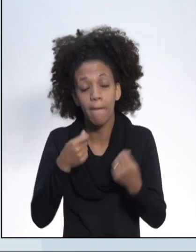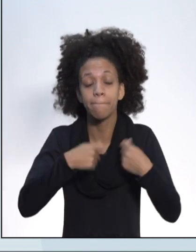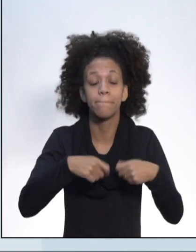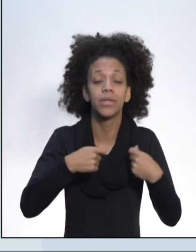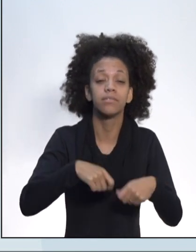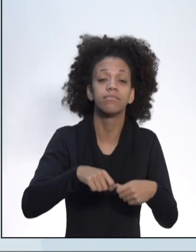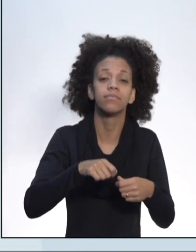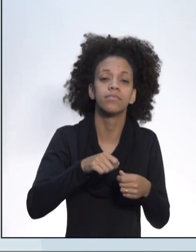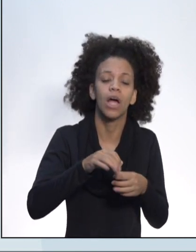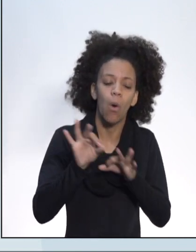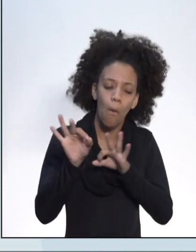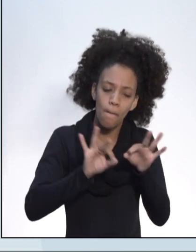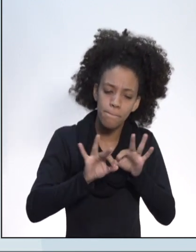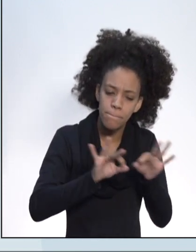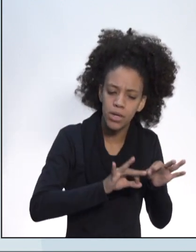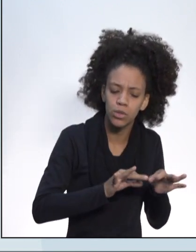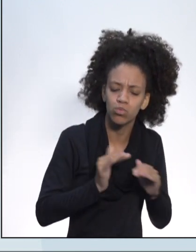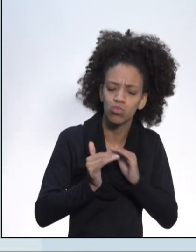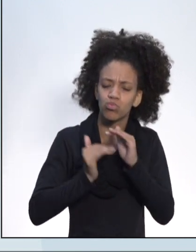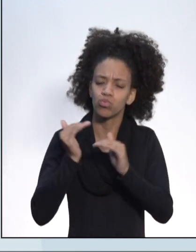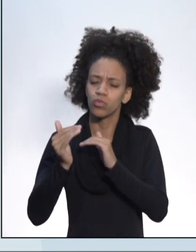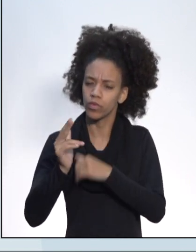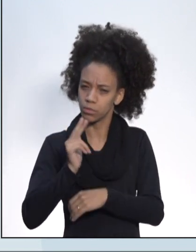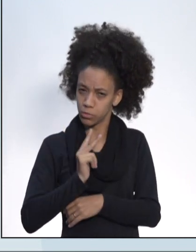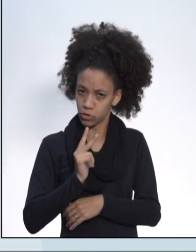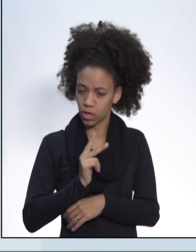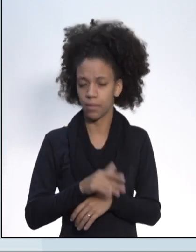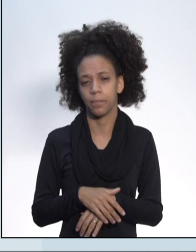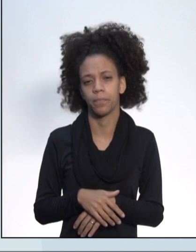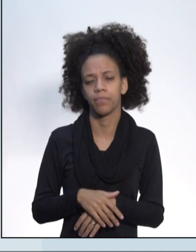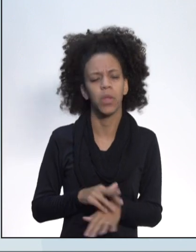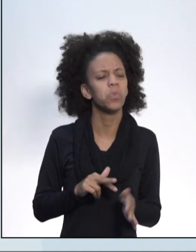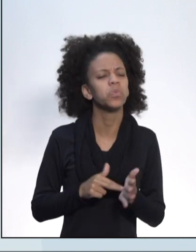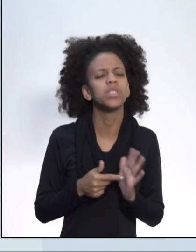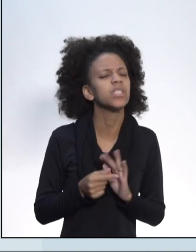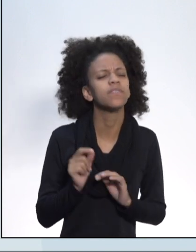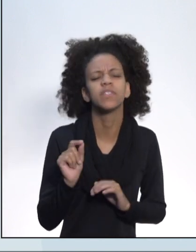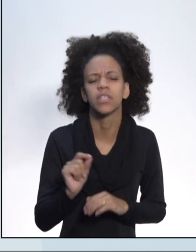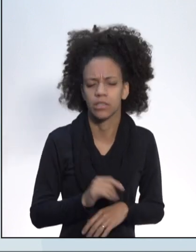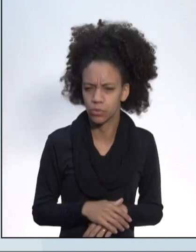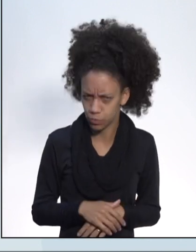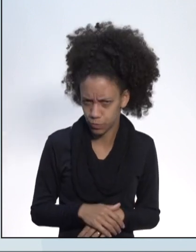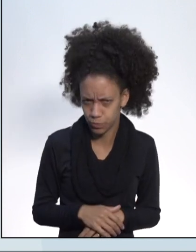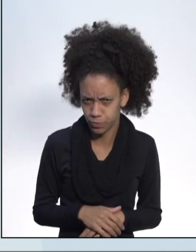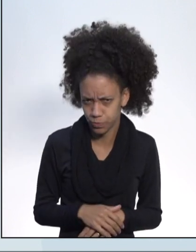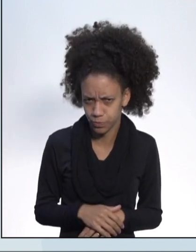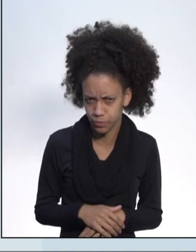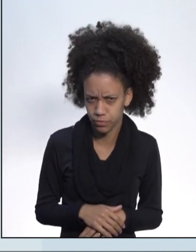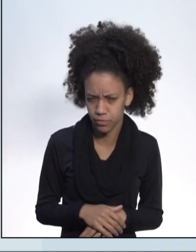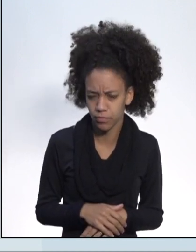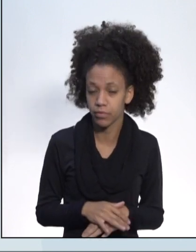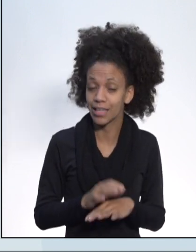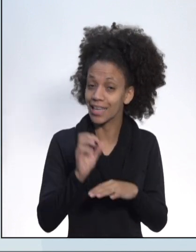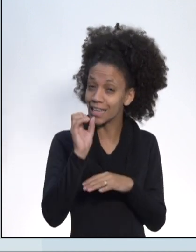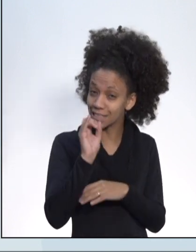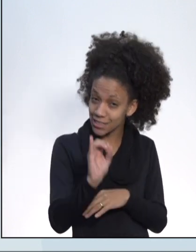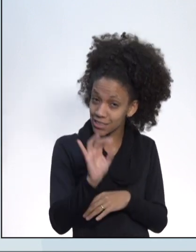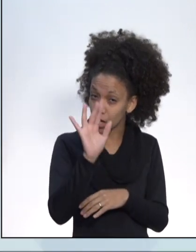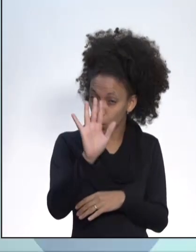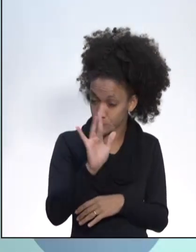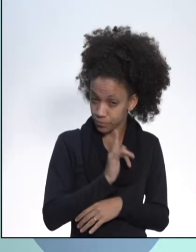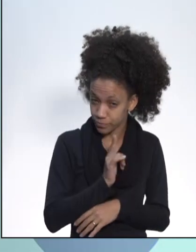de desenvolvimento pessoal. O que significa isso, gente? Se eu tenho